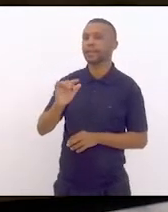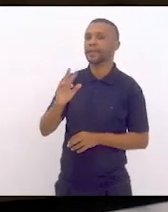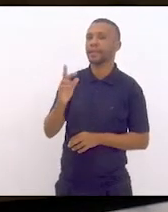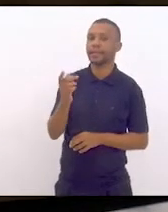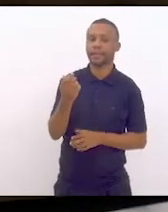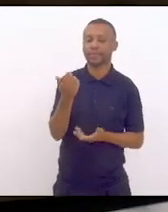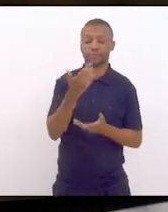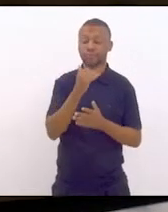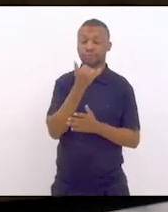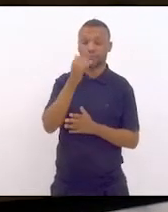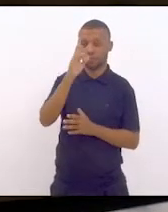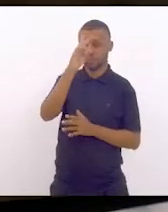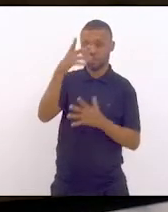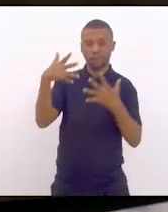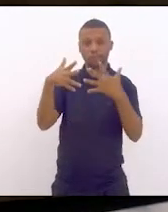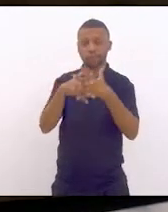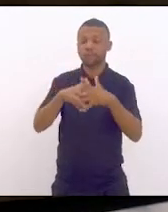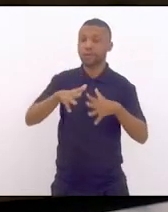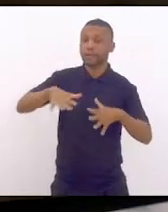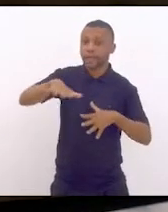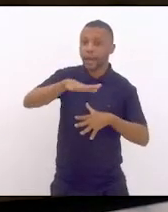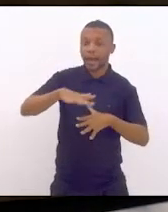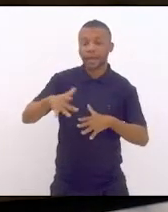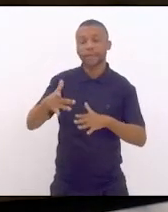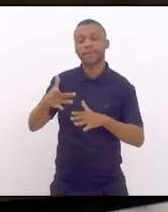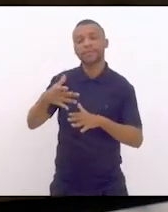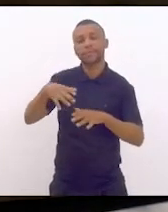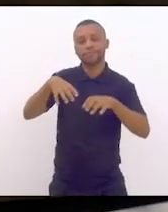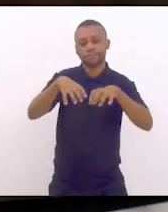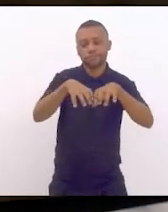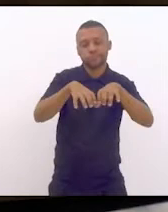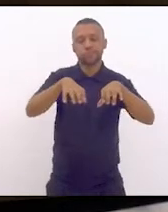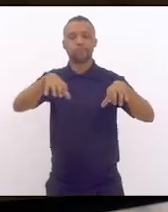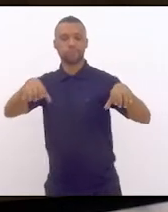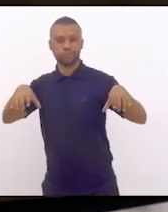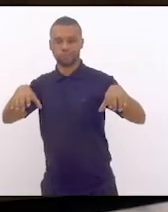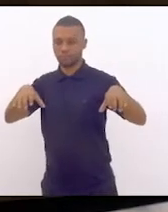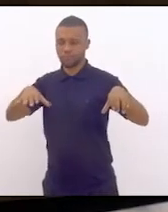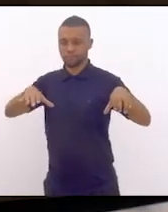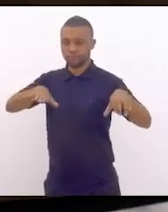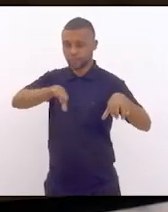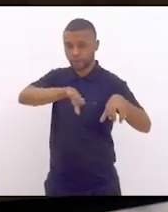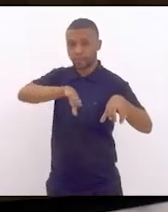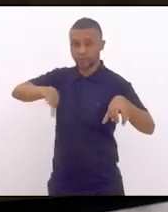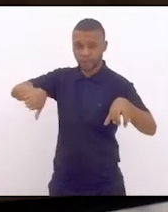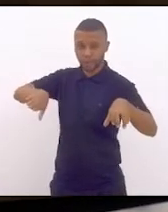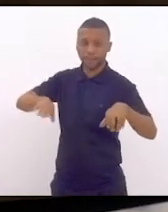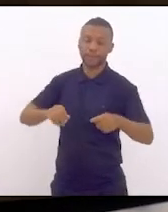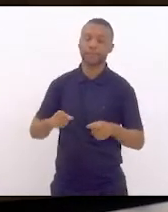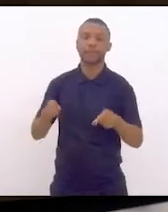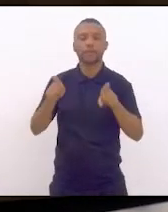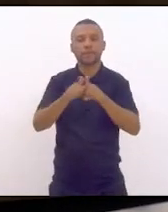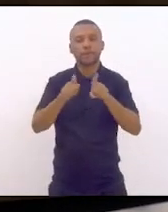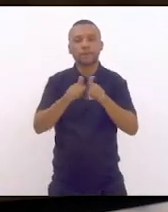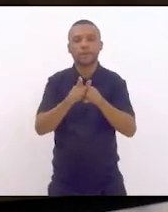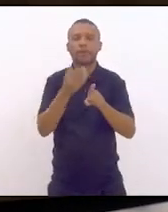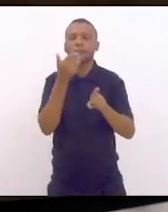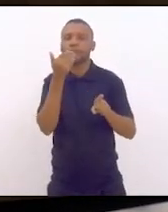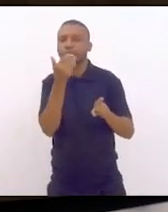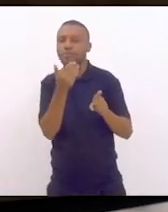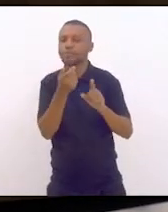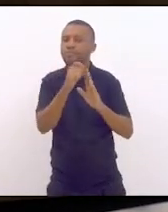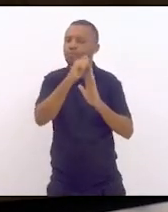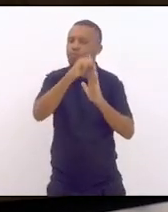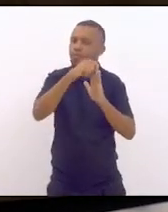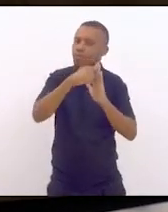no perímetro da área a ser desafetada, como também fez pequenas correções de